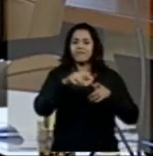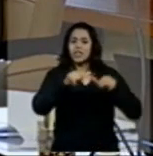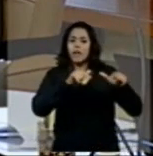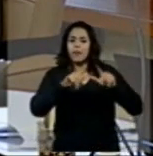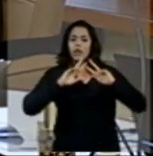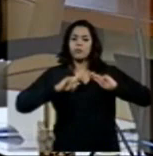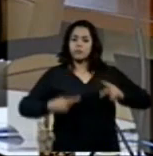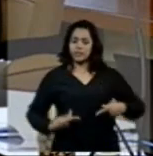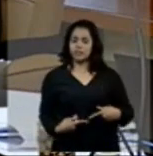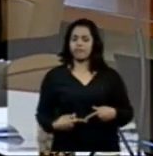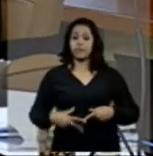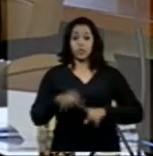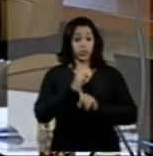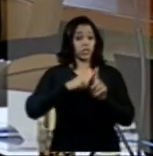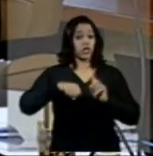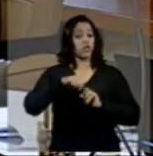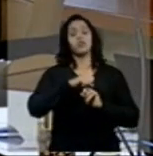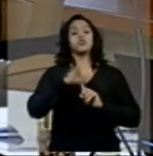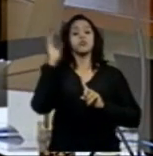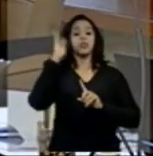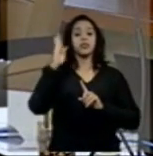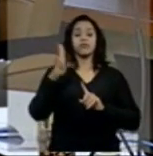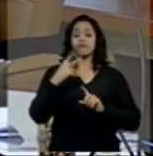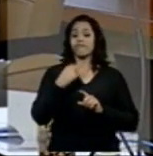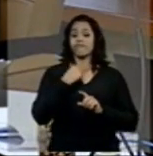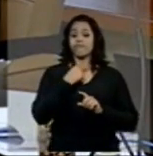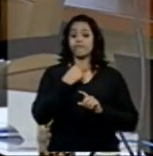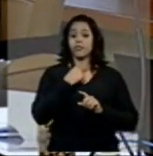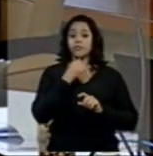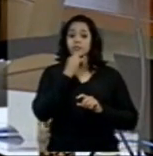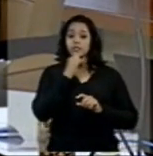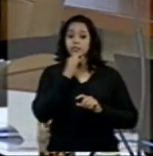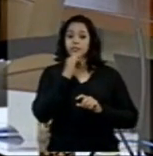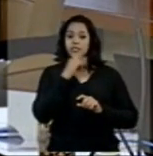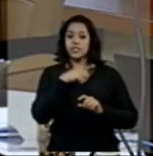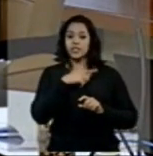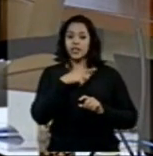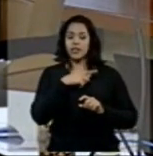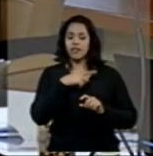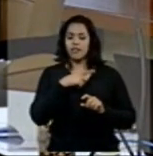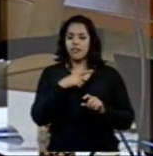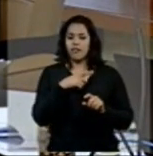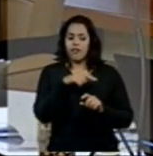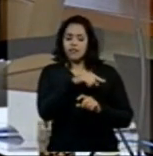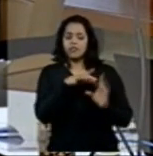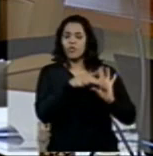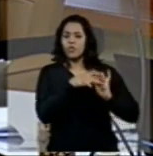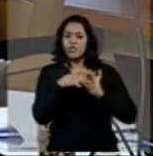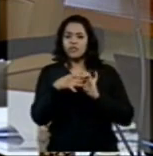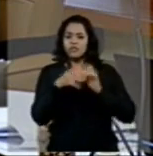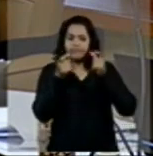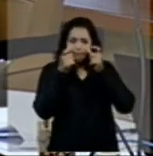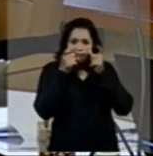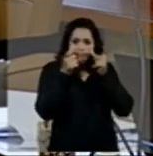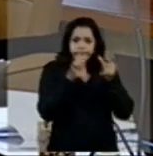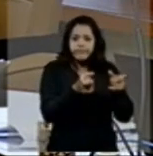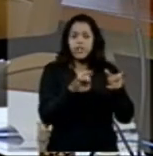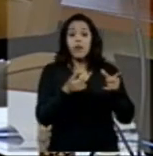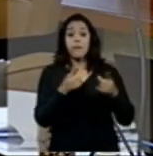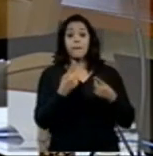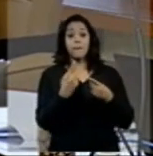não pode nem deve destoar, referida circunstância não deixa de chamar a atenção,